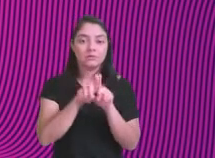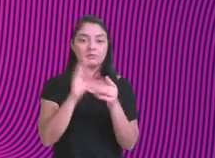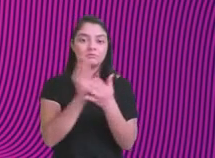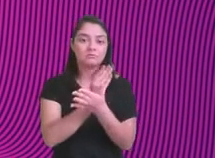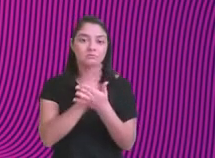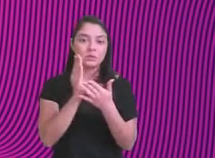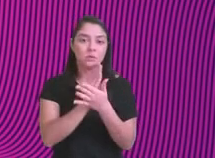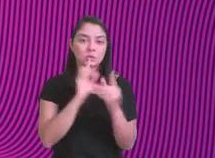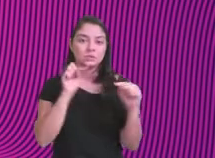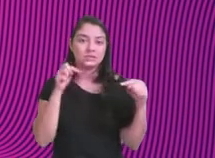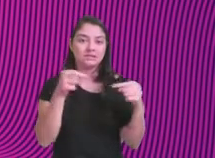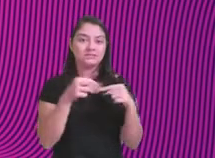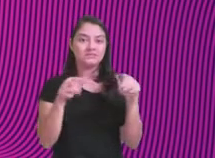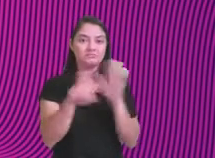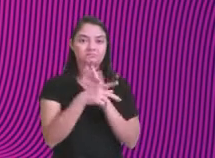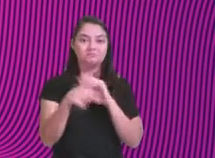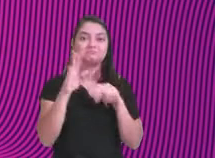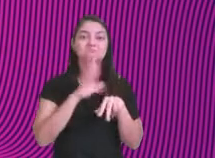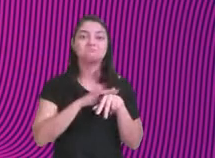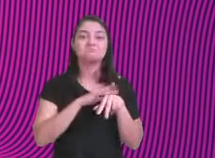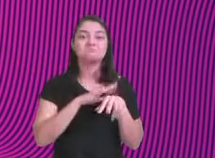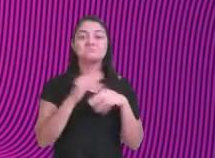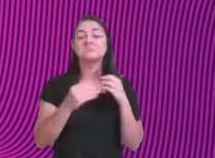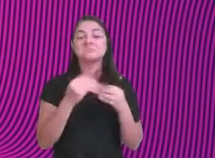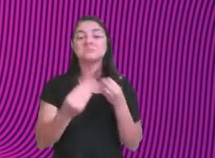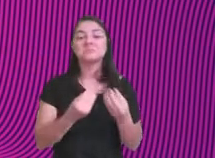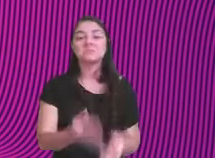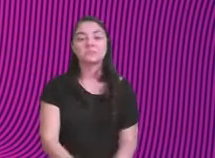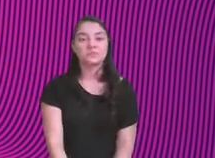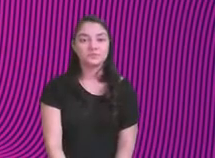para os nossos pacientes.